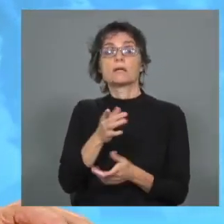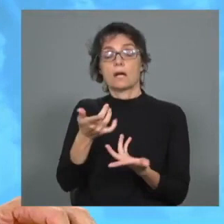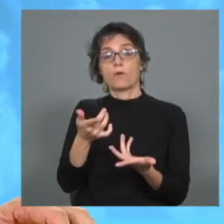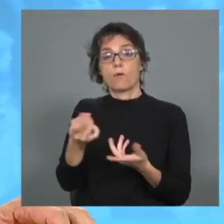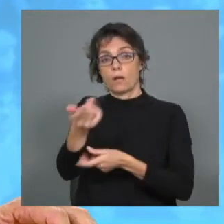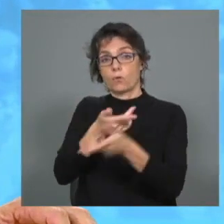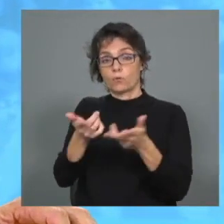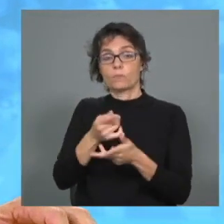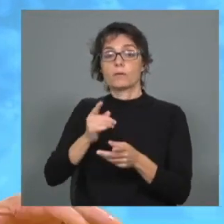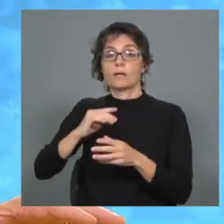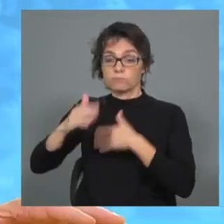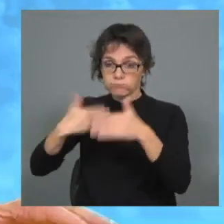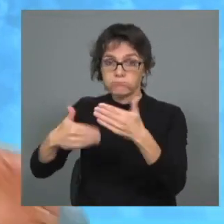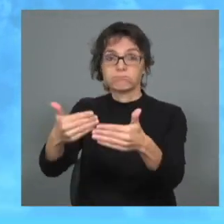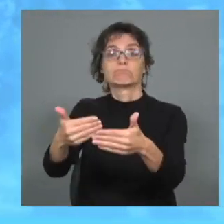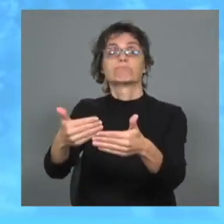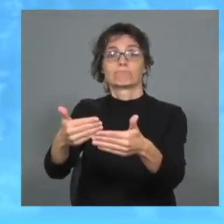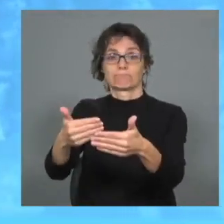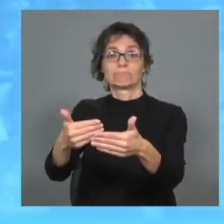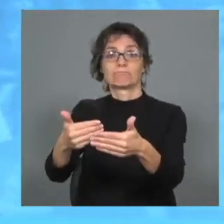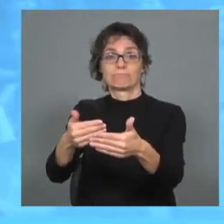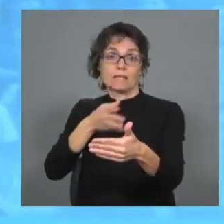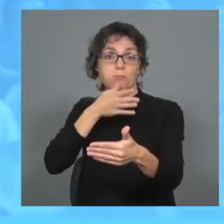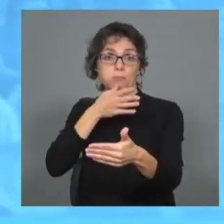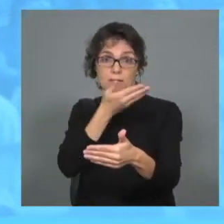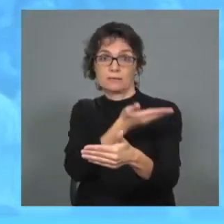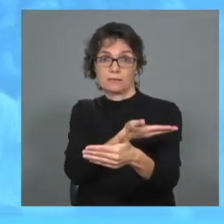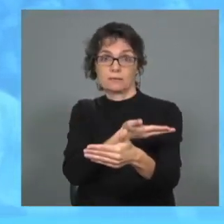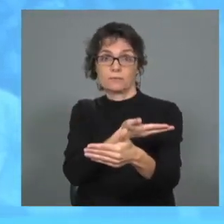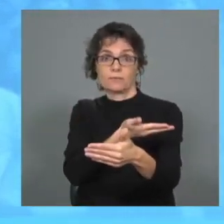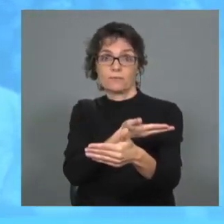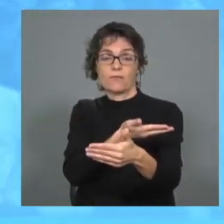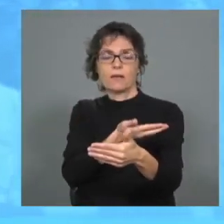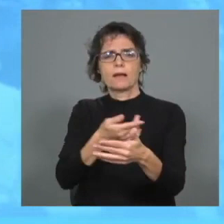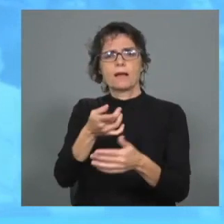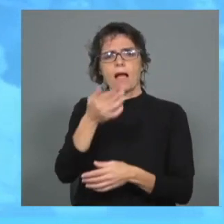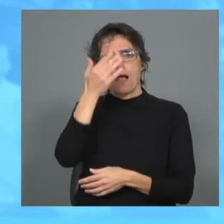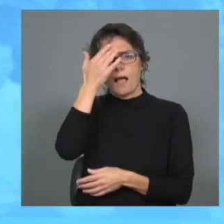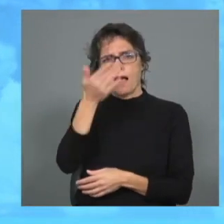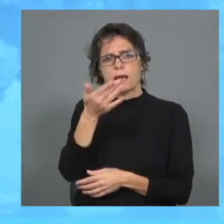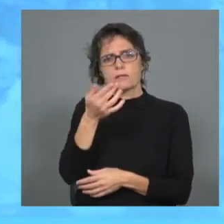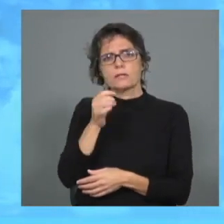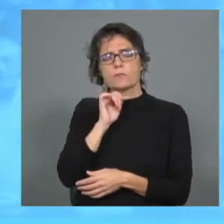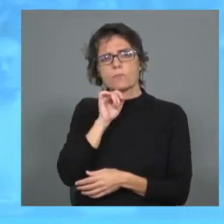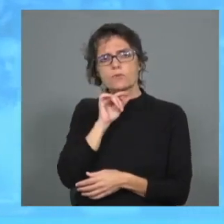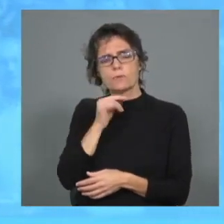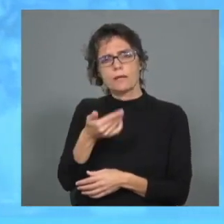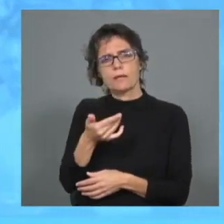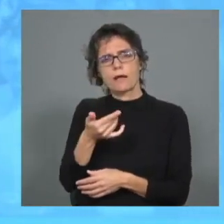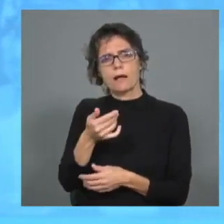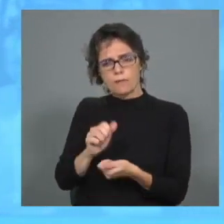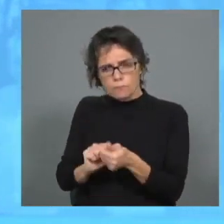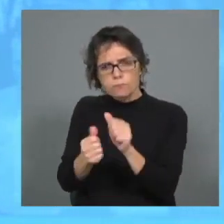girar. E isso pode ser enfim, a chave para a mudança, a chave para